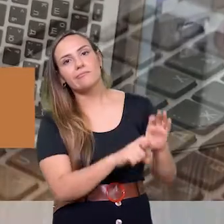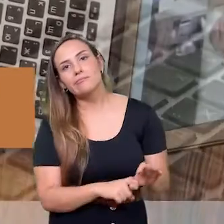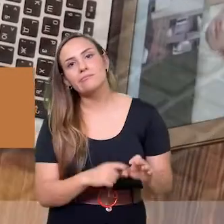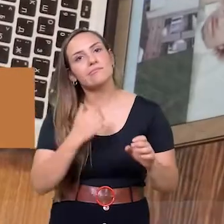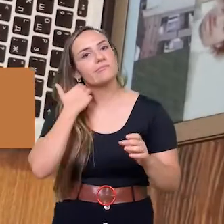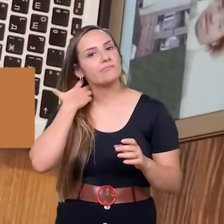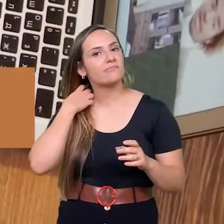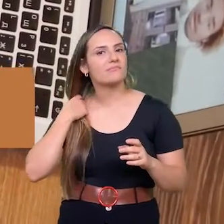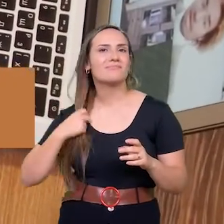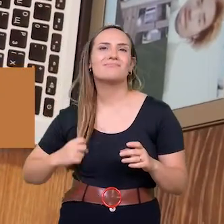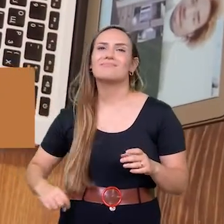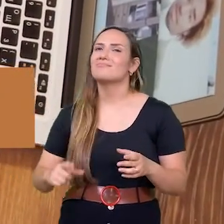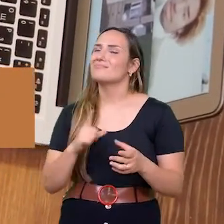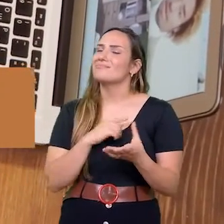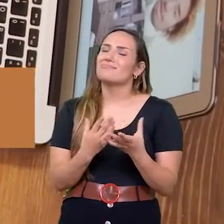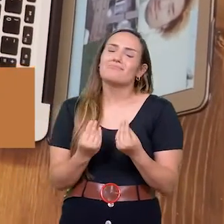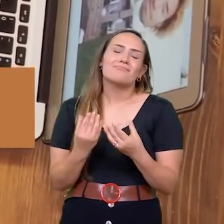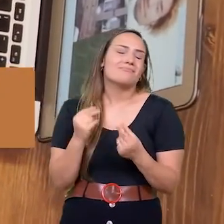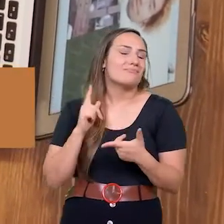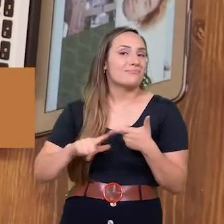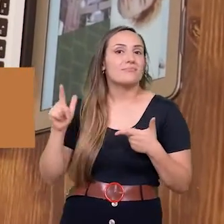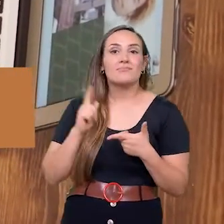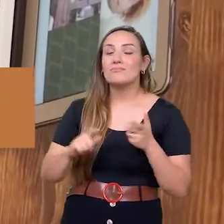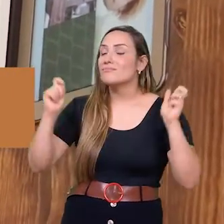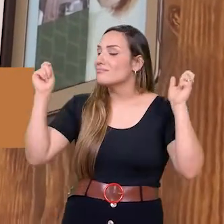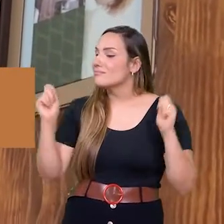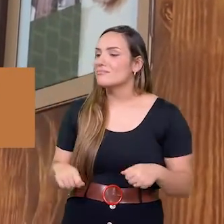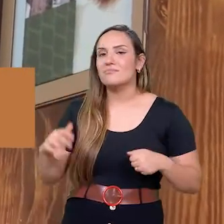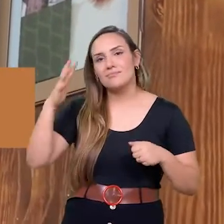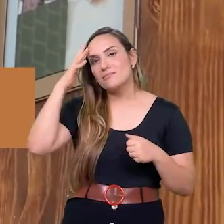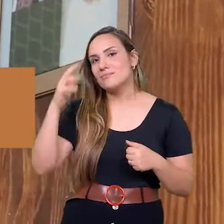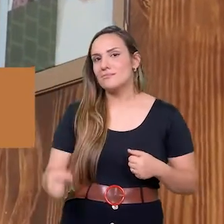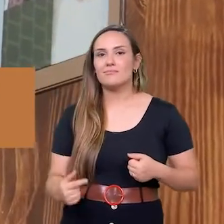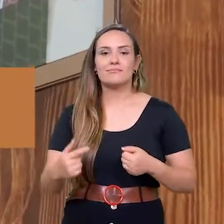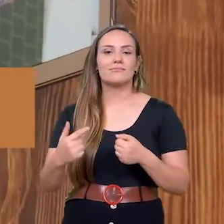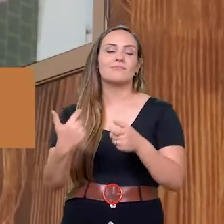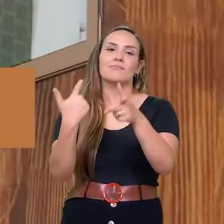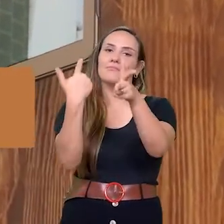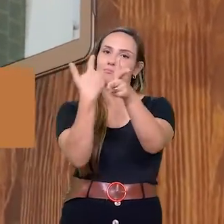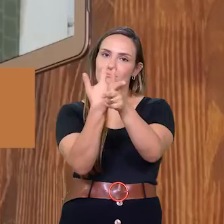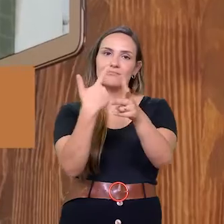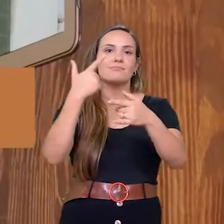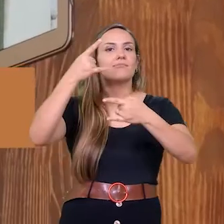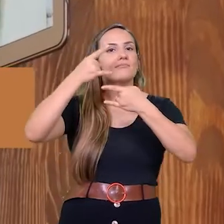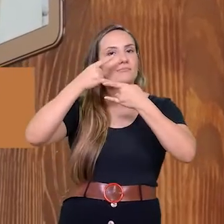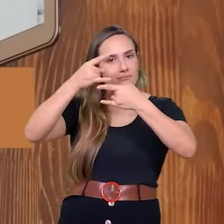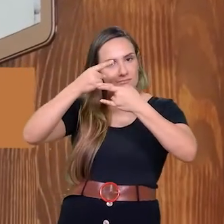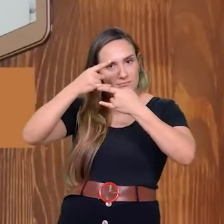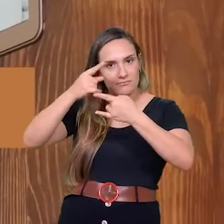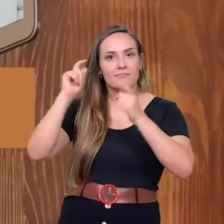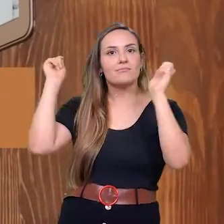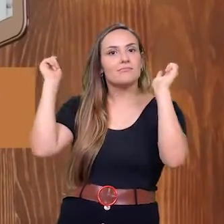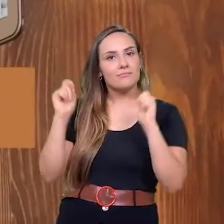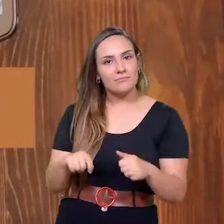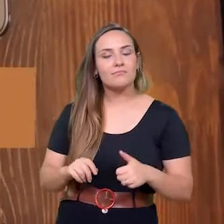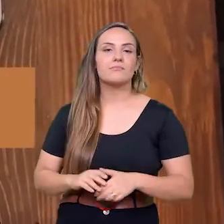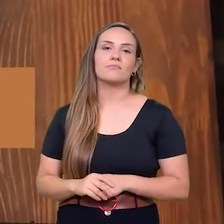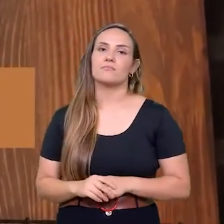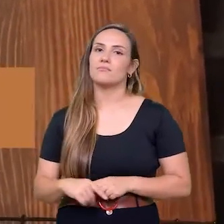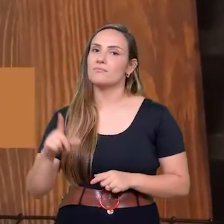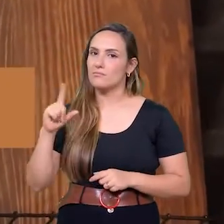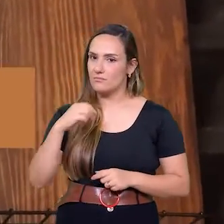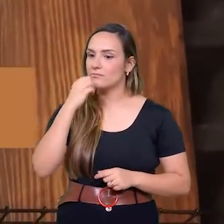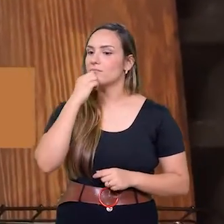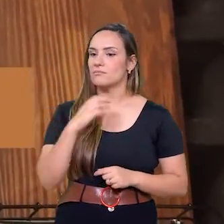alugada, são as situações as mais variadas. E é possível resolver isso por conciliação, mesmo a pessoa estando longe. Esse é um